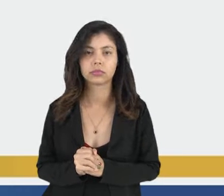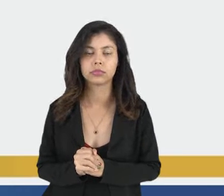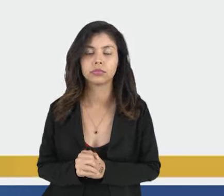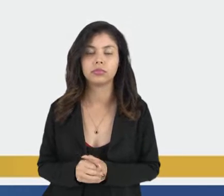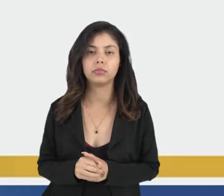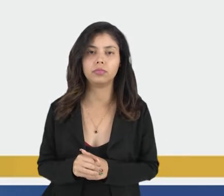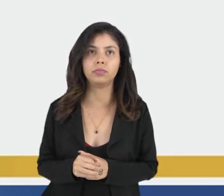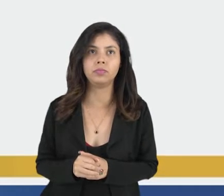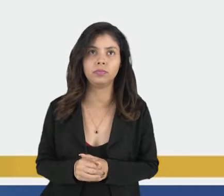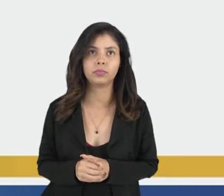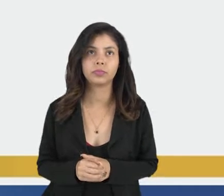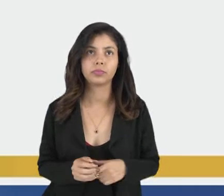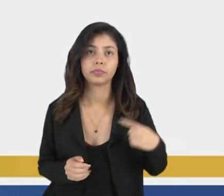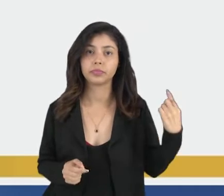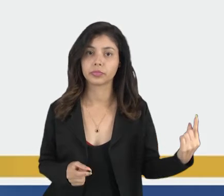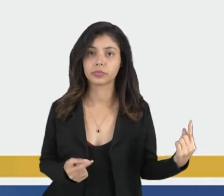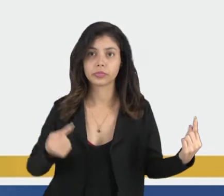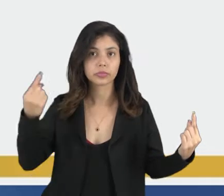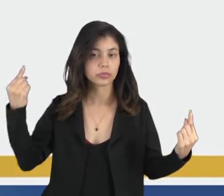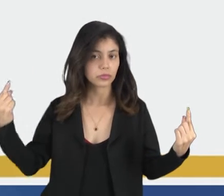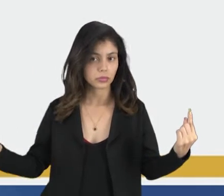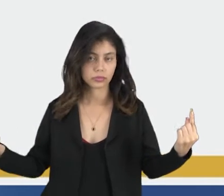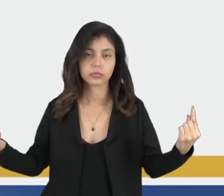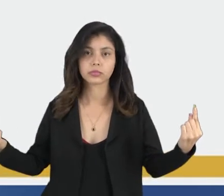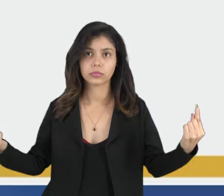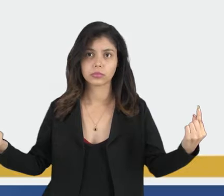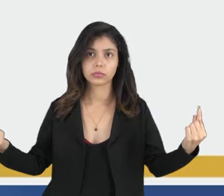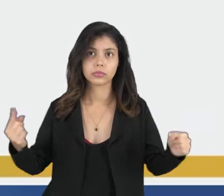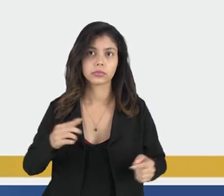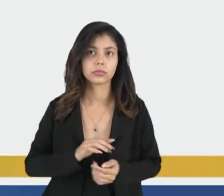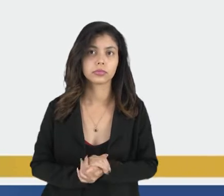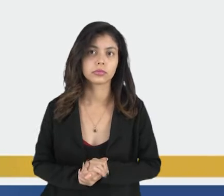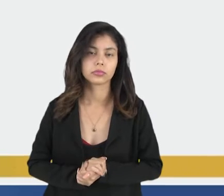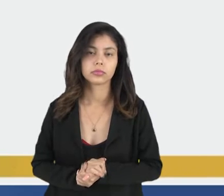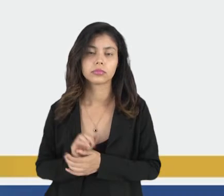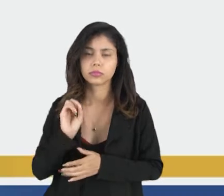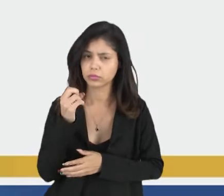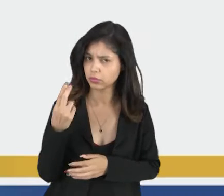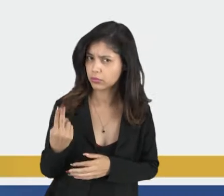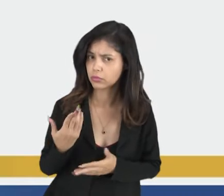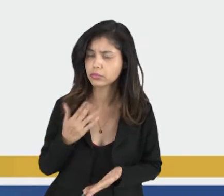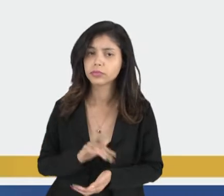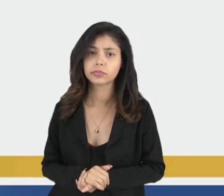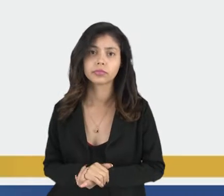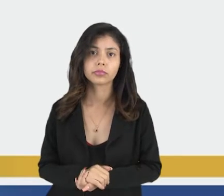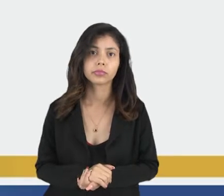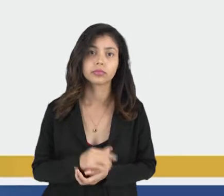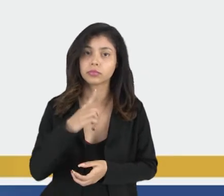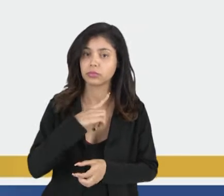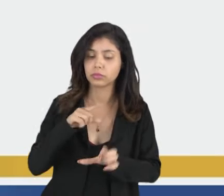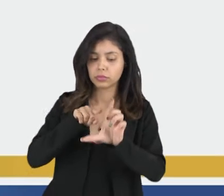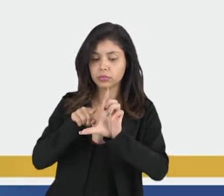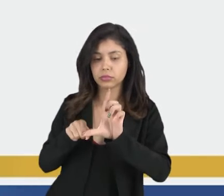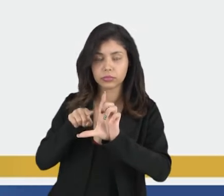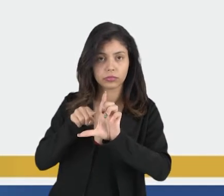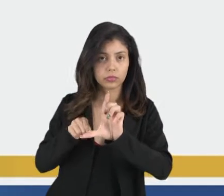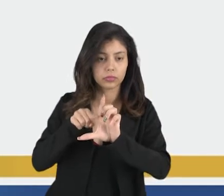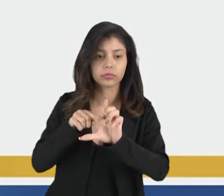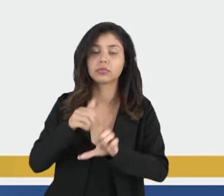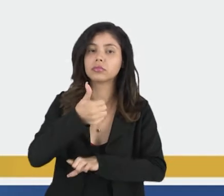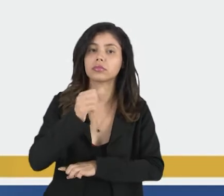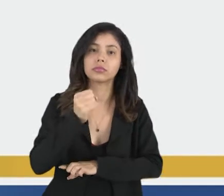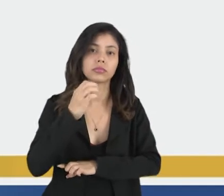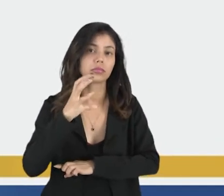o que marca de um lado da circunferência a outro, ou seja, ela tem um ângulo de